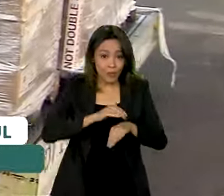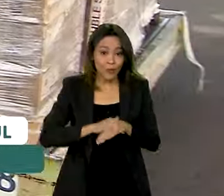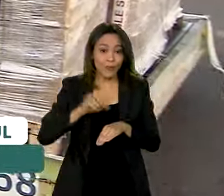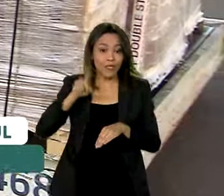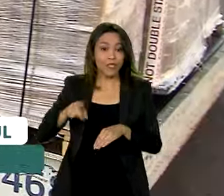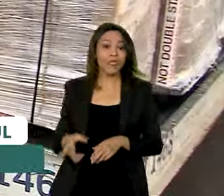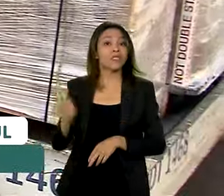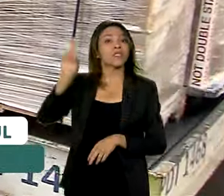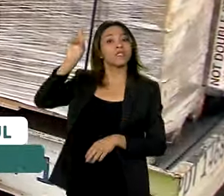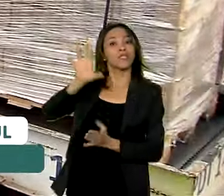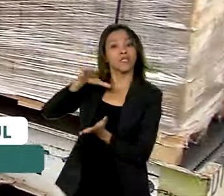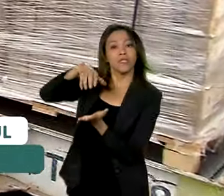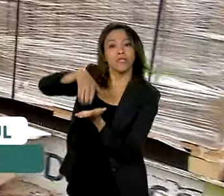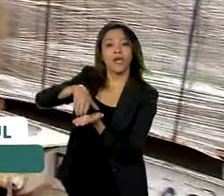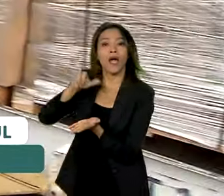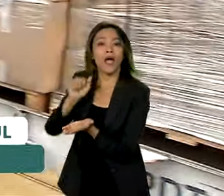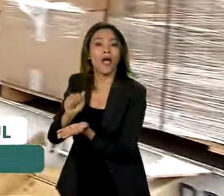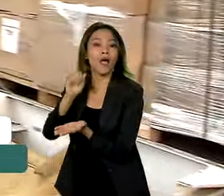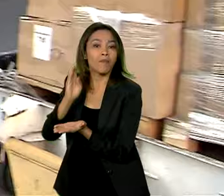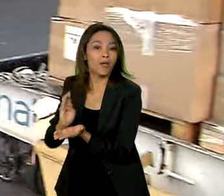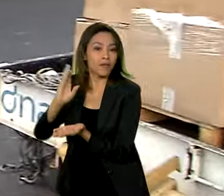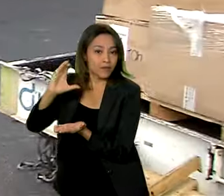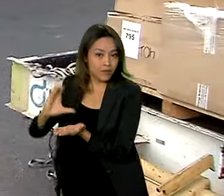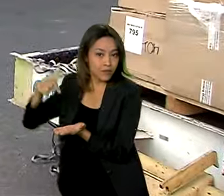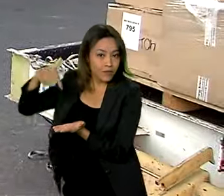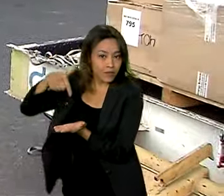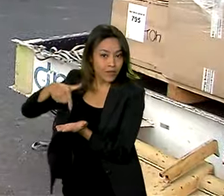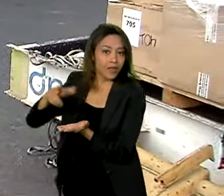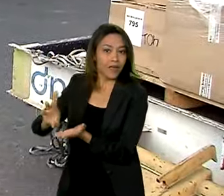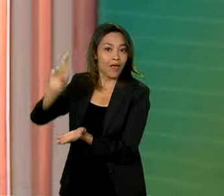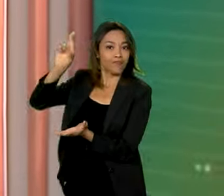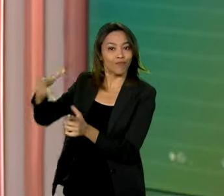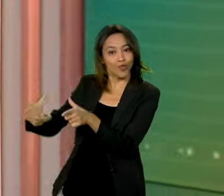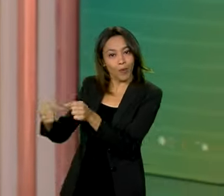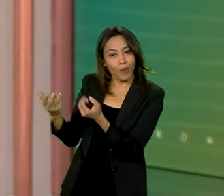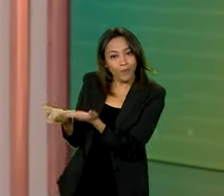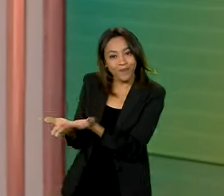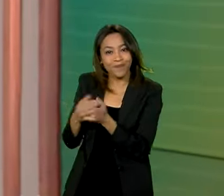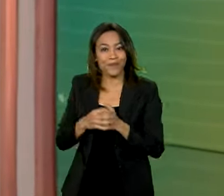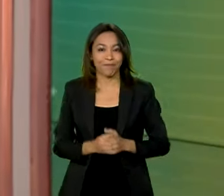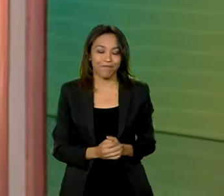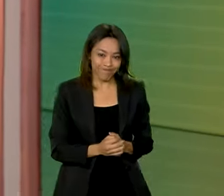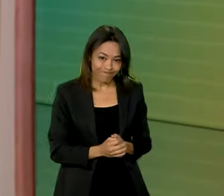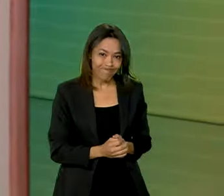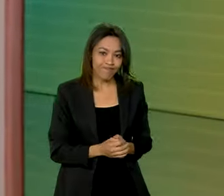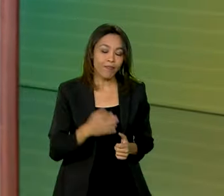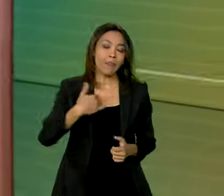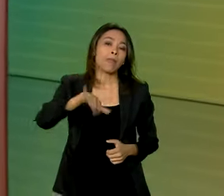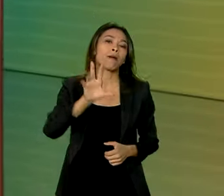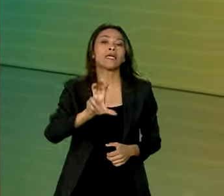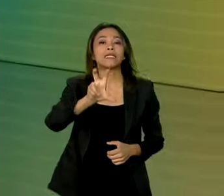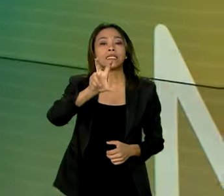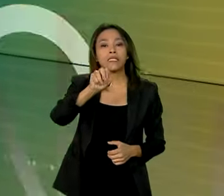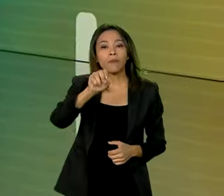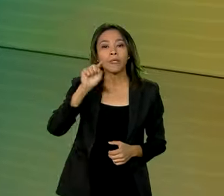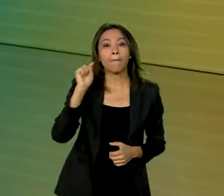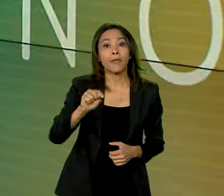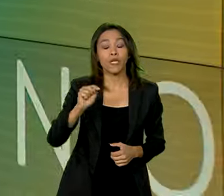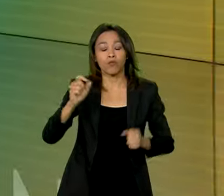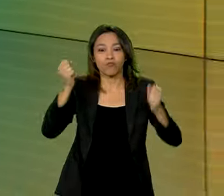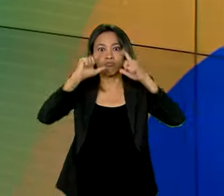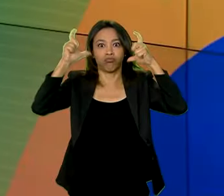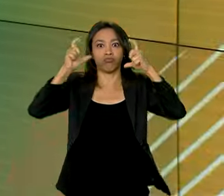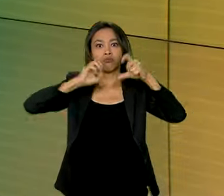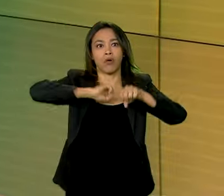pela Agência de Cooperação Internacional do Japão. Mais de 50 mil alertas de bloqueios